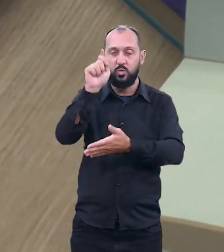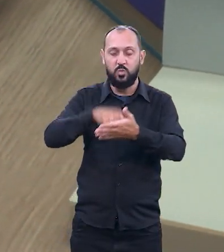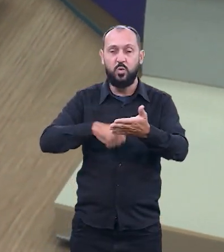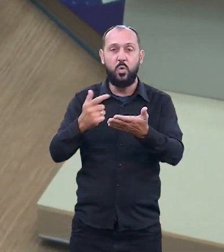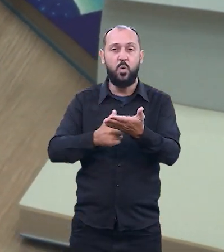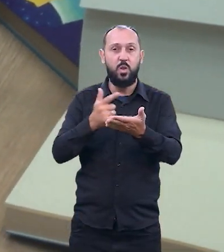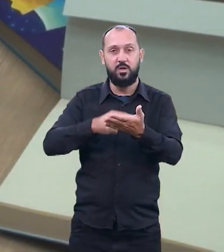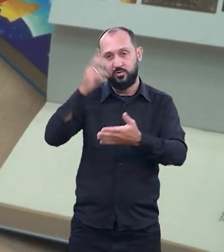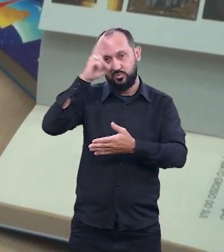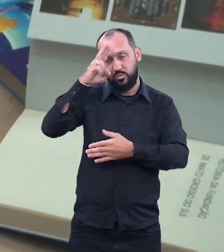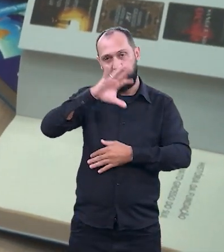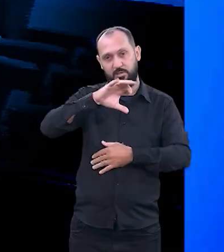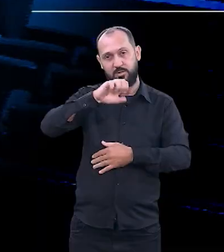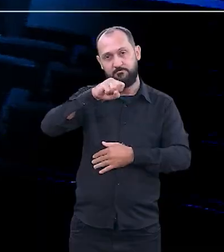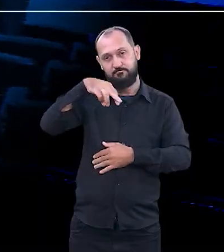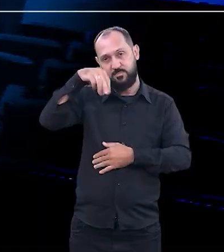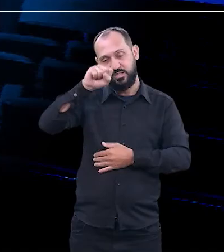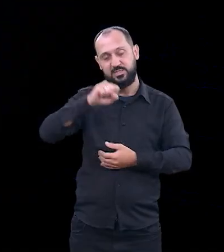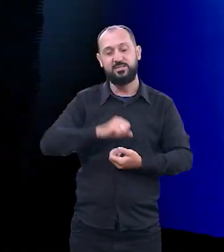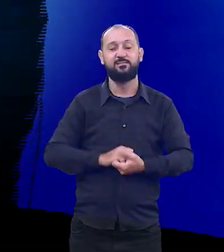a história de Mato Grosso do Sul.